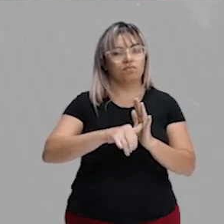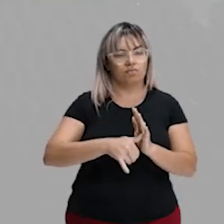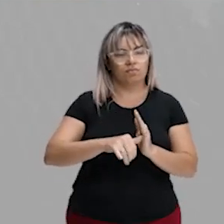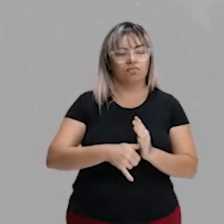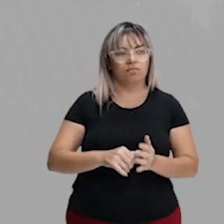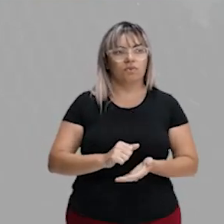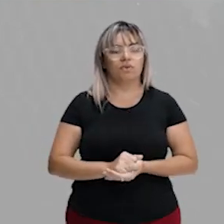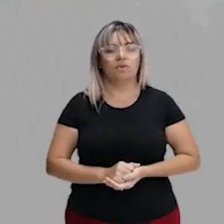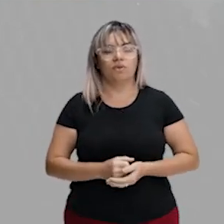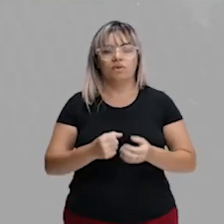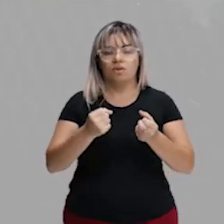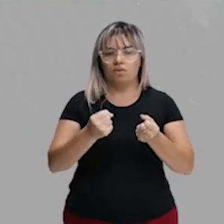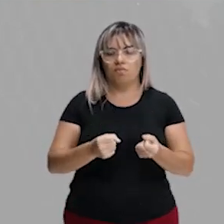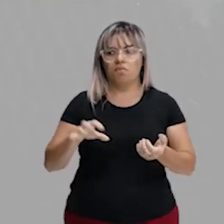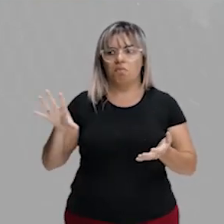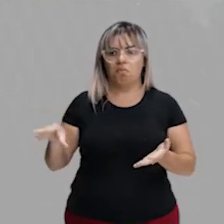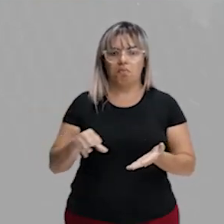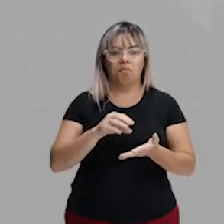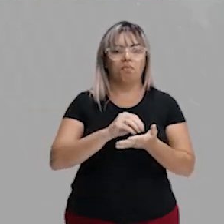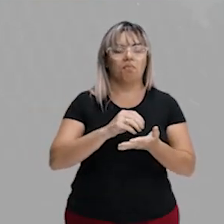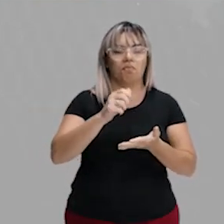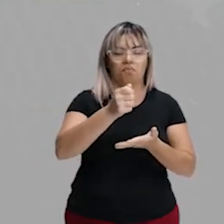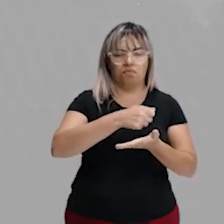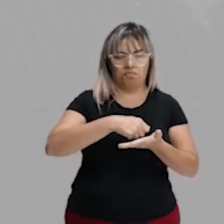Então vocês podem tomar nota aí, ó.